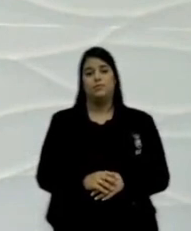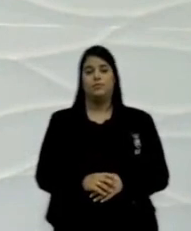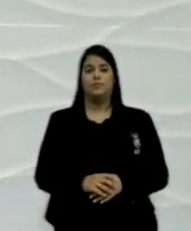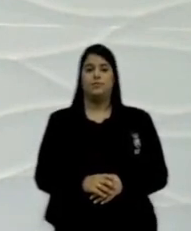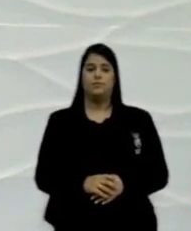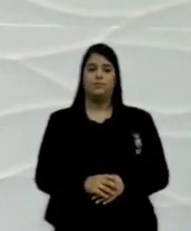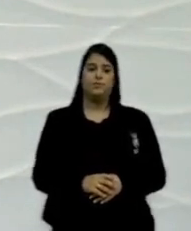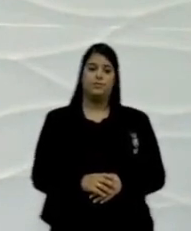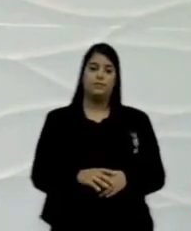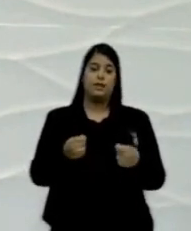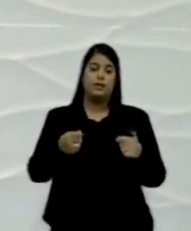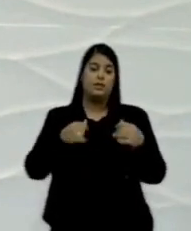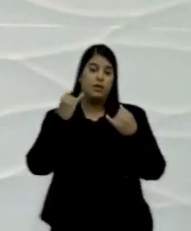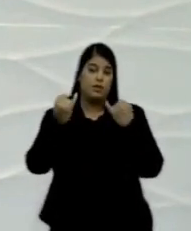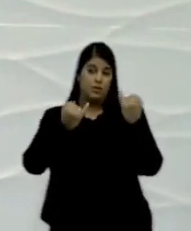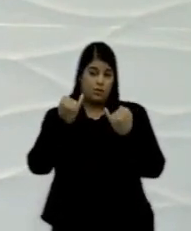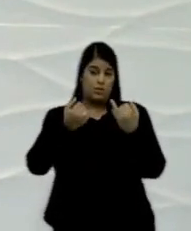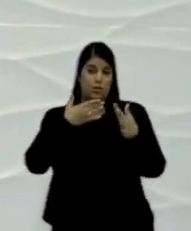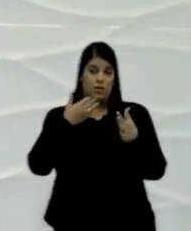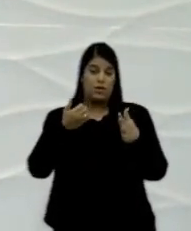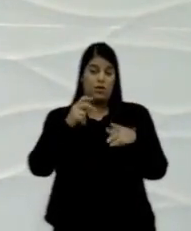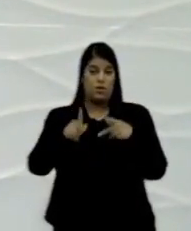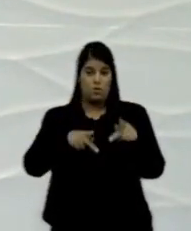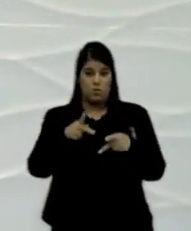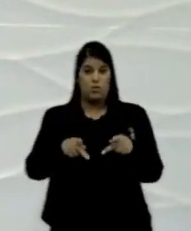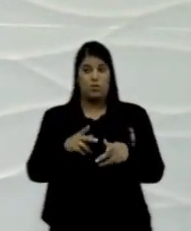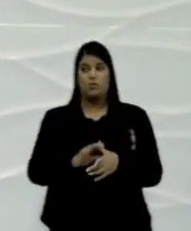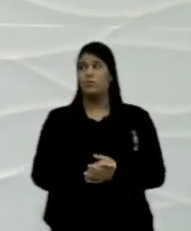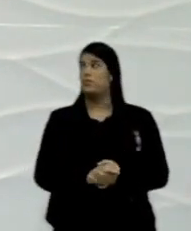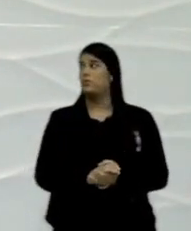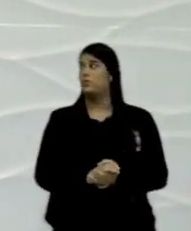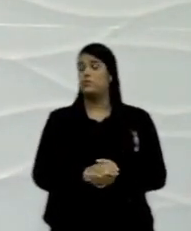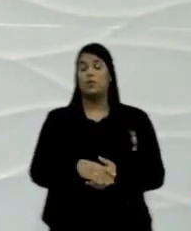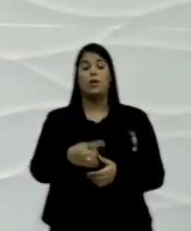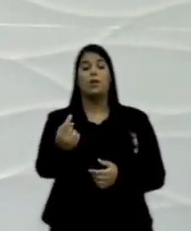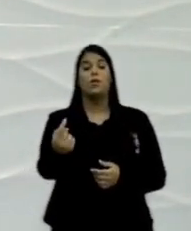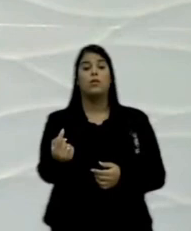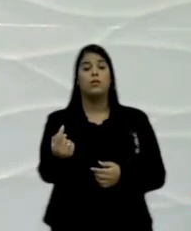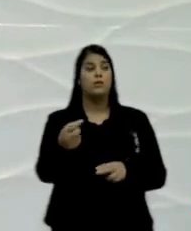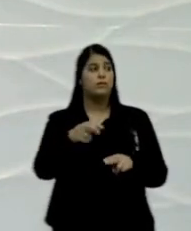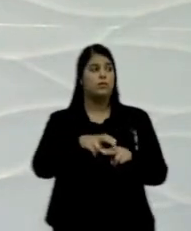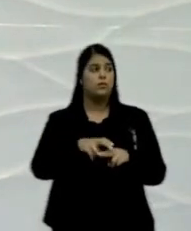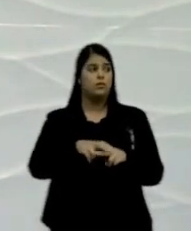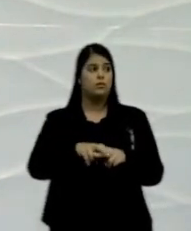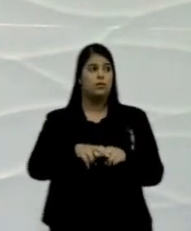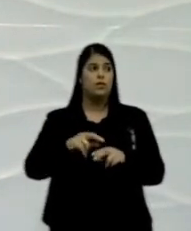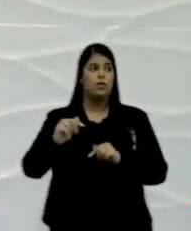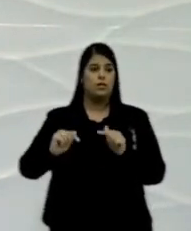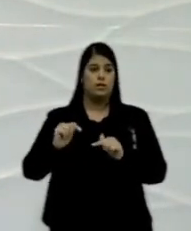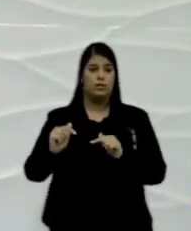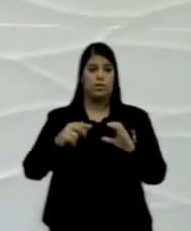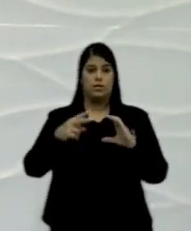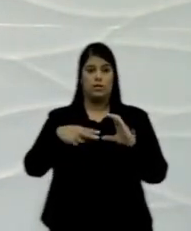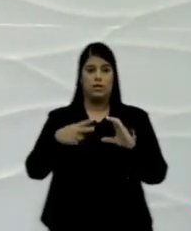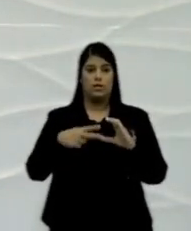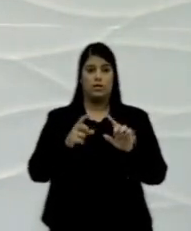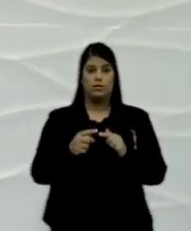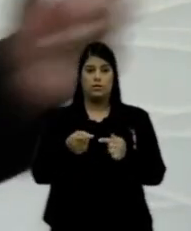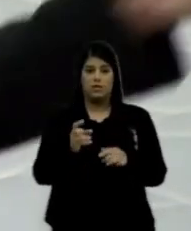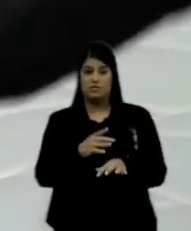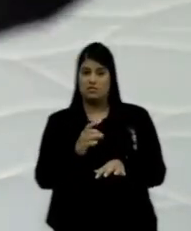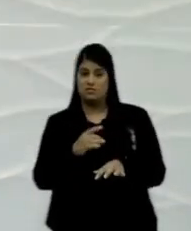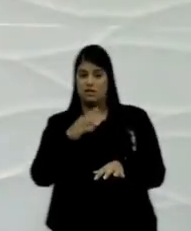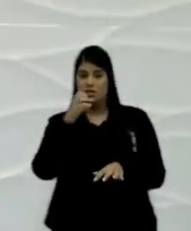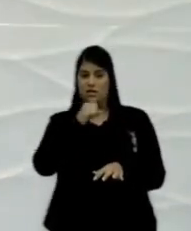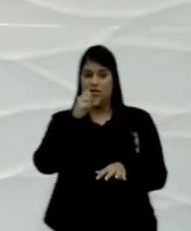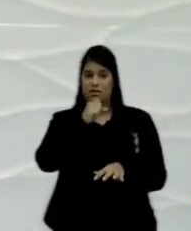Nós temos que informar melhor a população. Pronto, olha um aqui, olha. É servidor aqui da Câmara. Mas vem com medo. Dia de sábado, ele